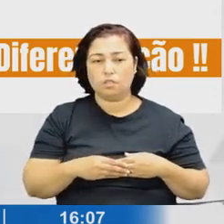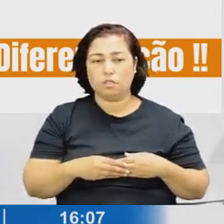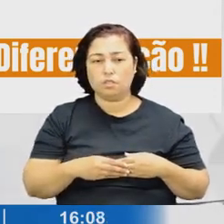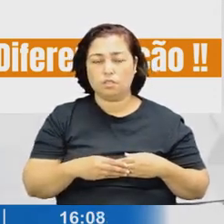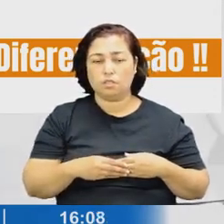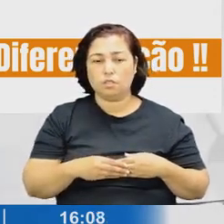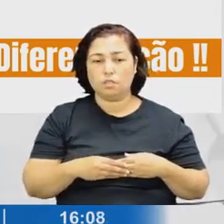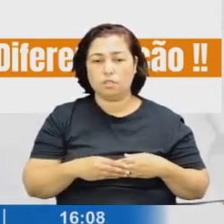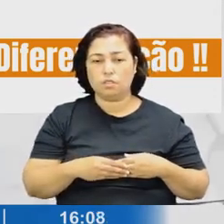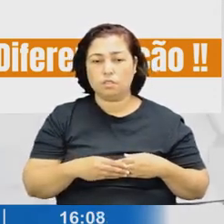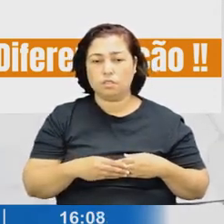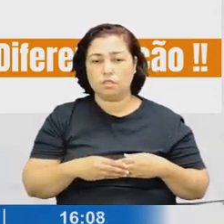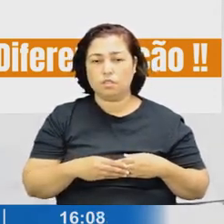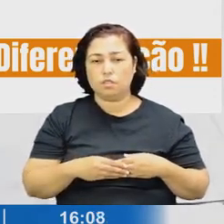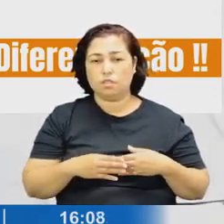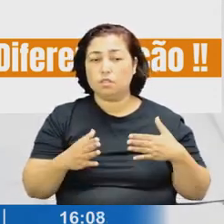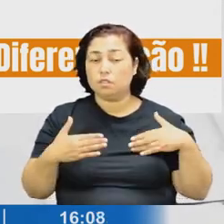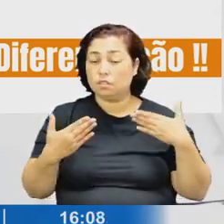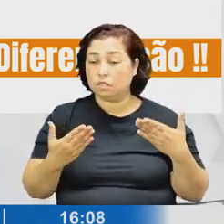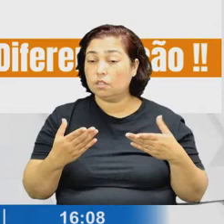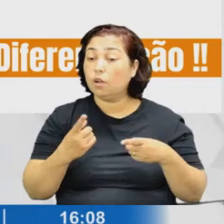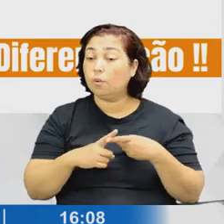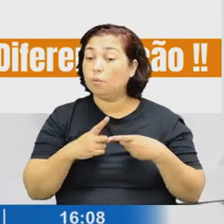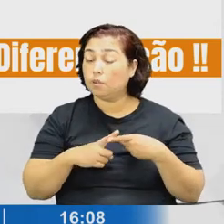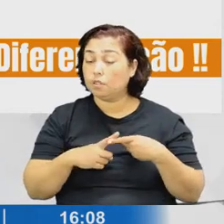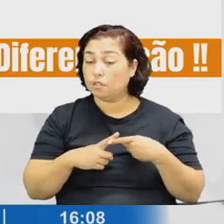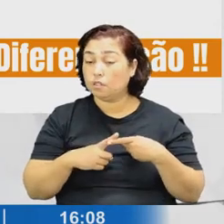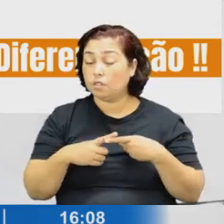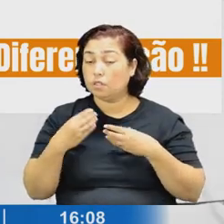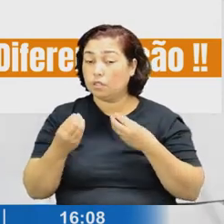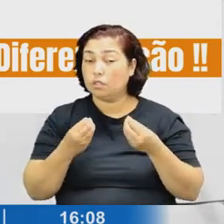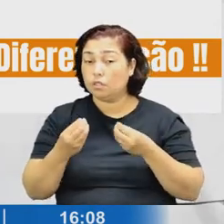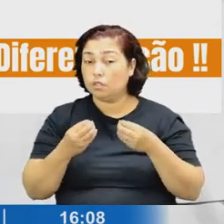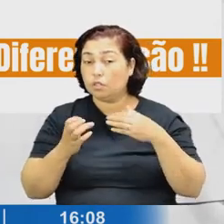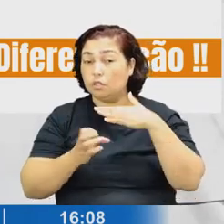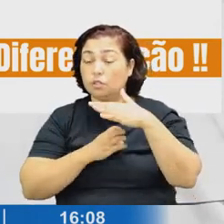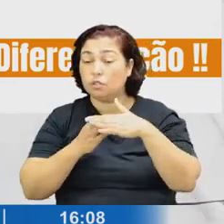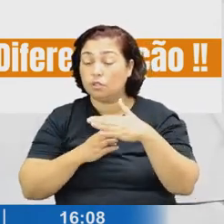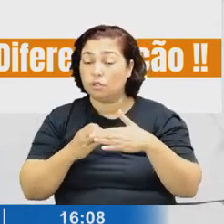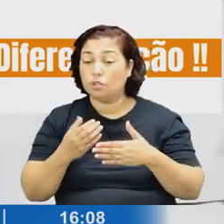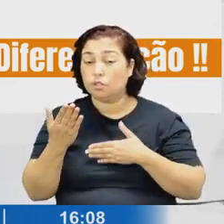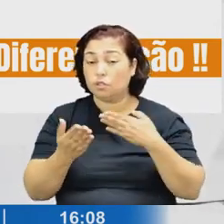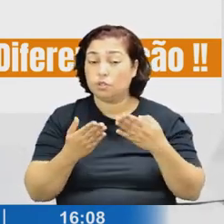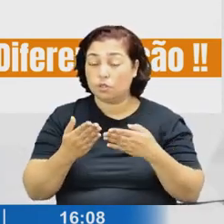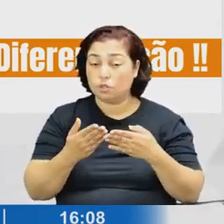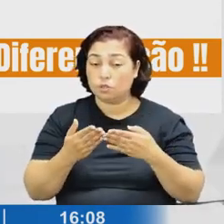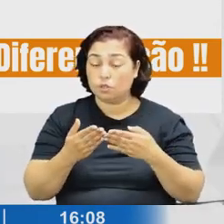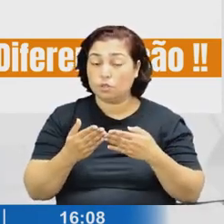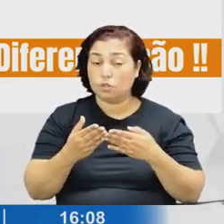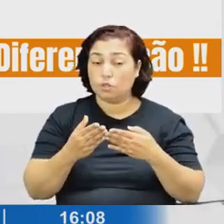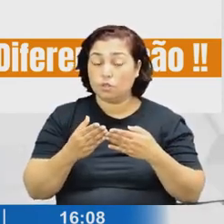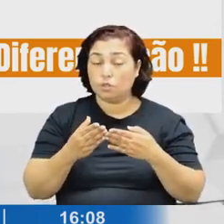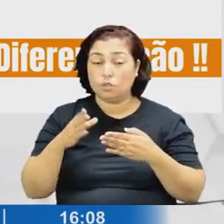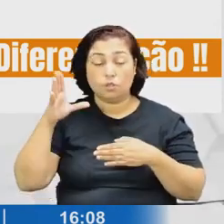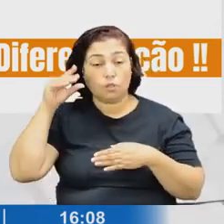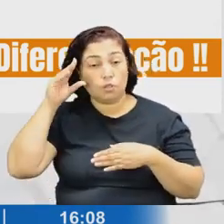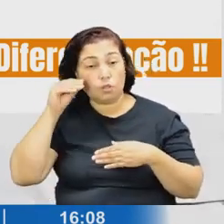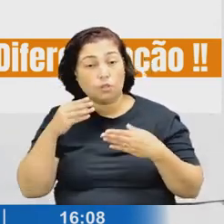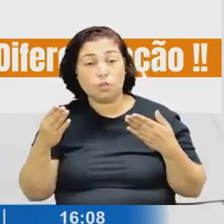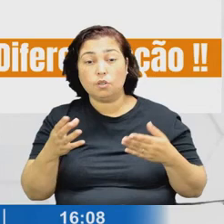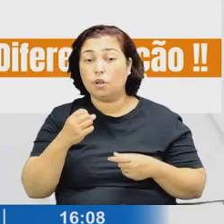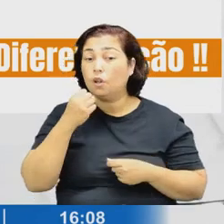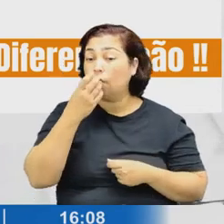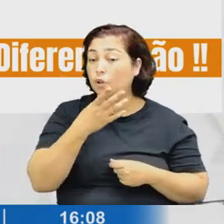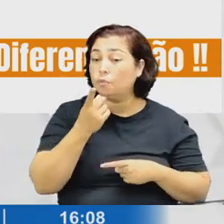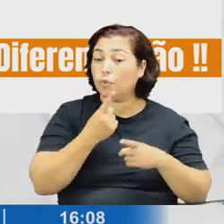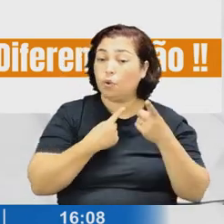Ladeira abaixo Então por que isso né Como que essa empresa tratava de como tanto uma com toda tratava os funcionários good Wheels